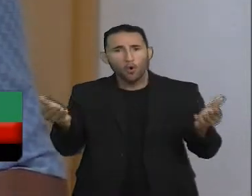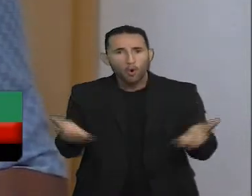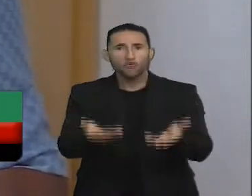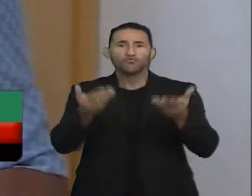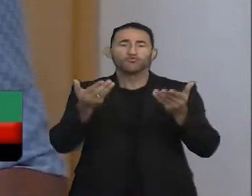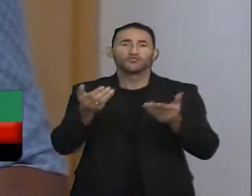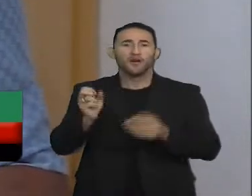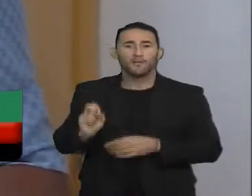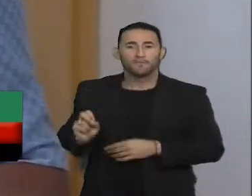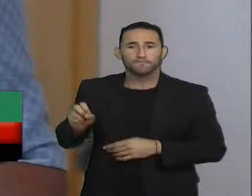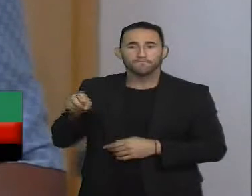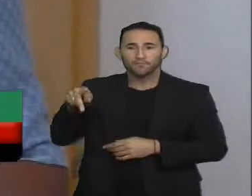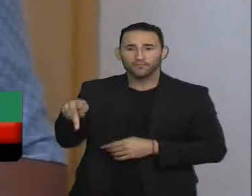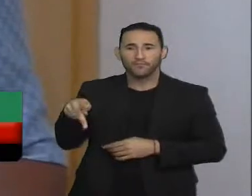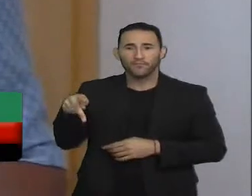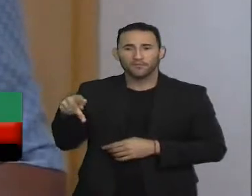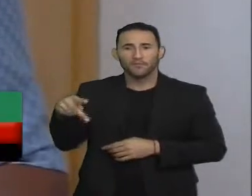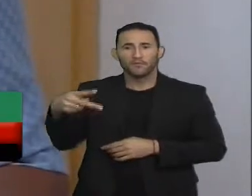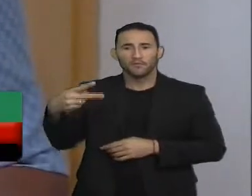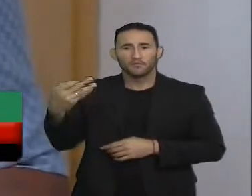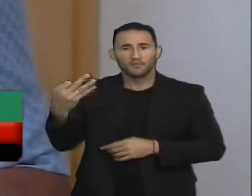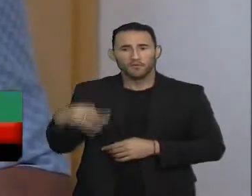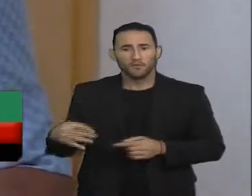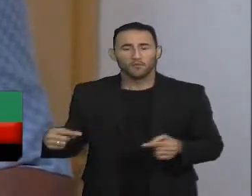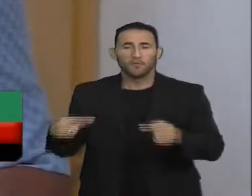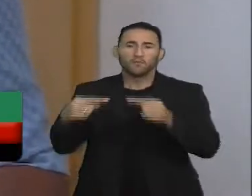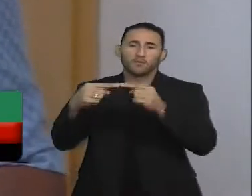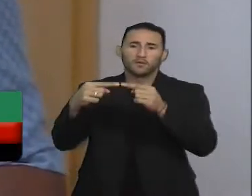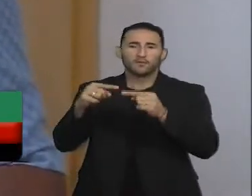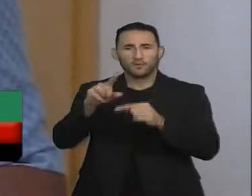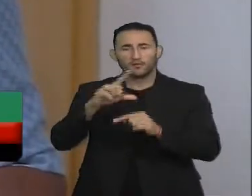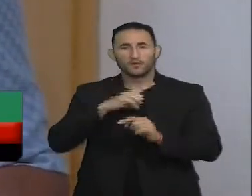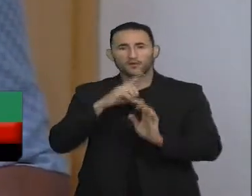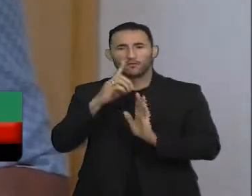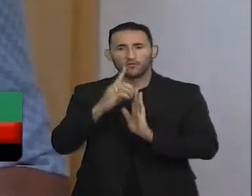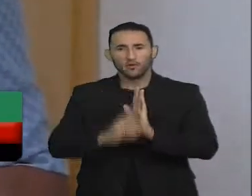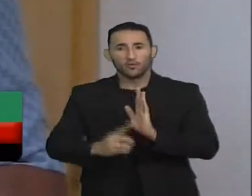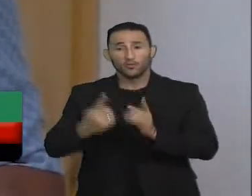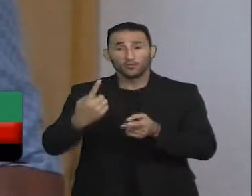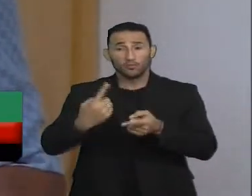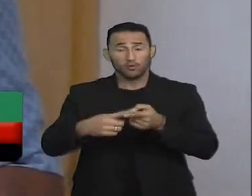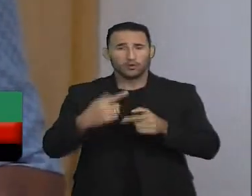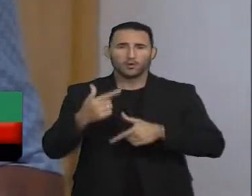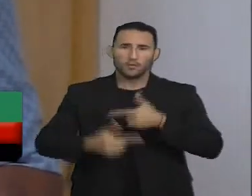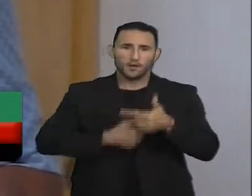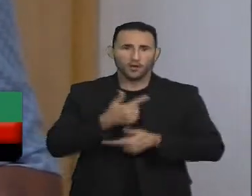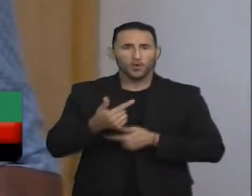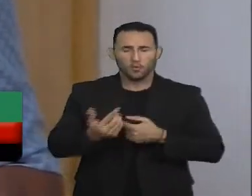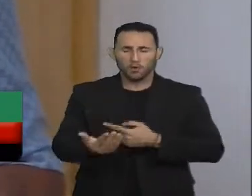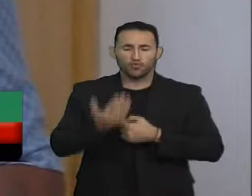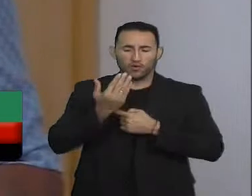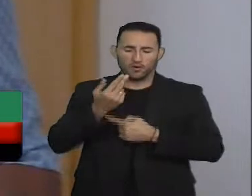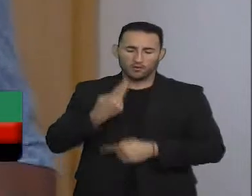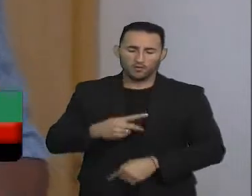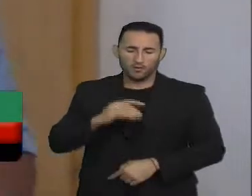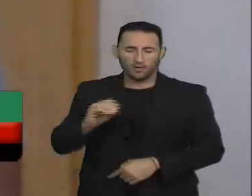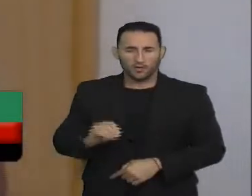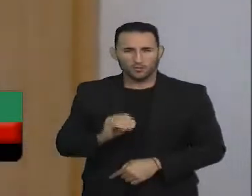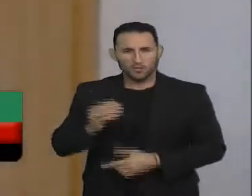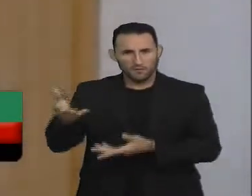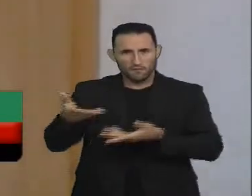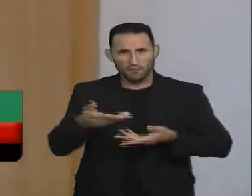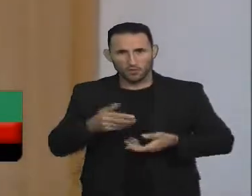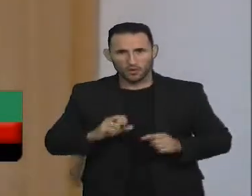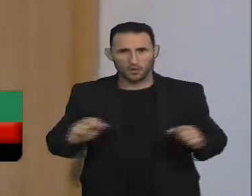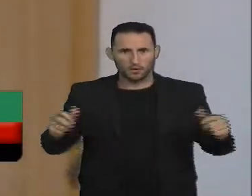colhendo aposentadoria decente, que vocês têm direito, porque trabalharam muito por essa cidade. Então, sejam bem-vindos a essa Casa de Leis.